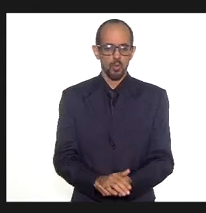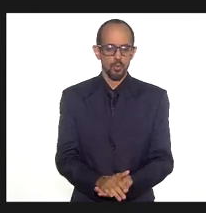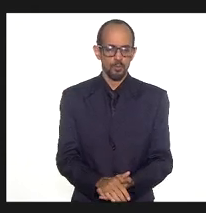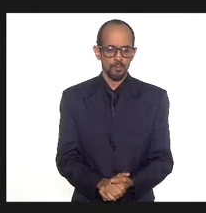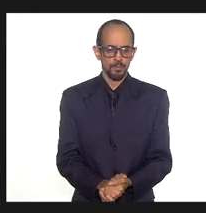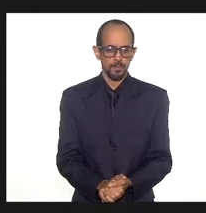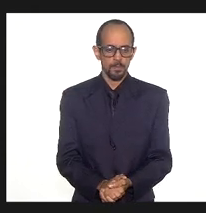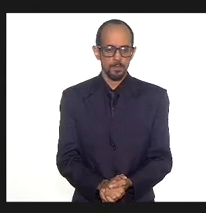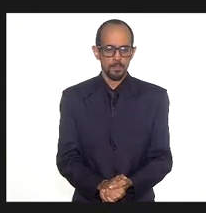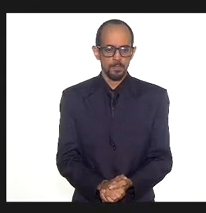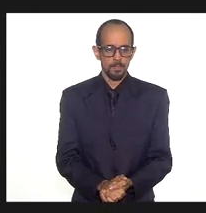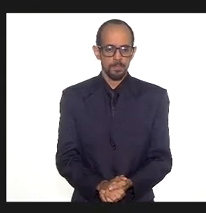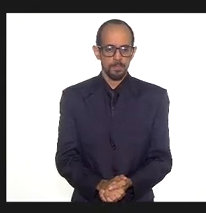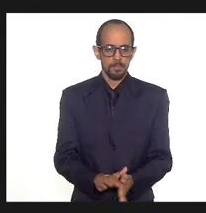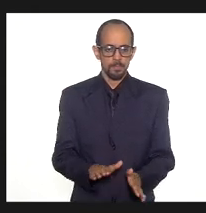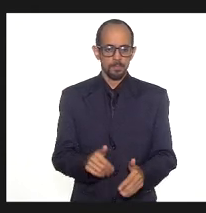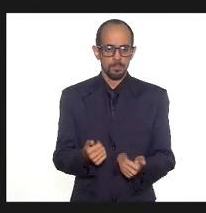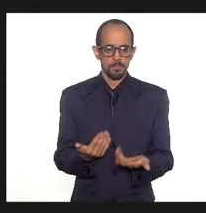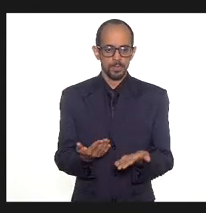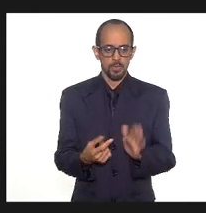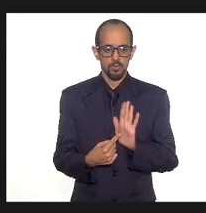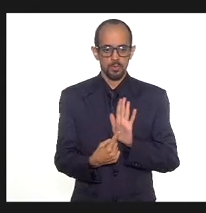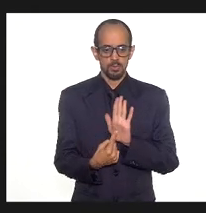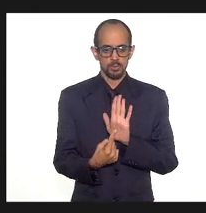E aí eu trago aqui, então,